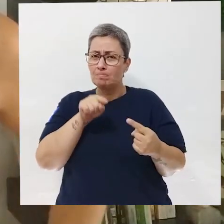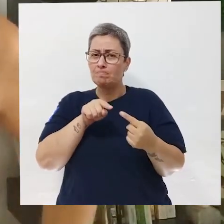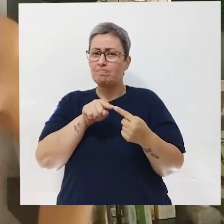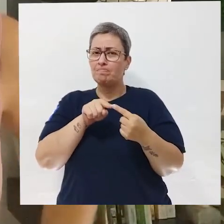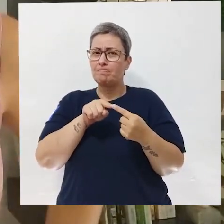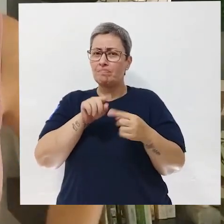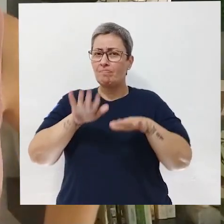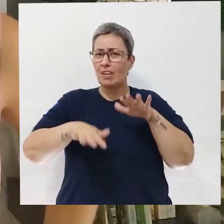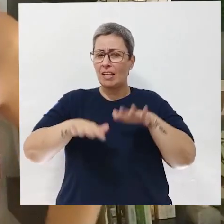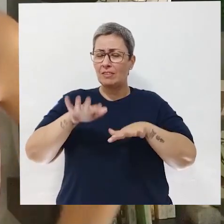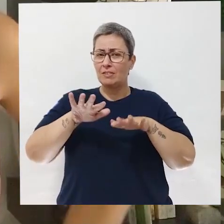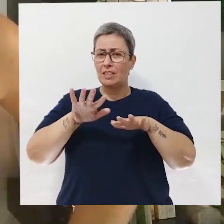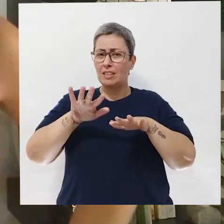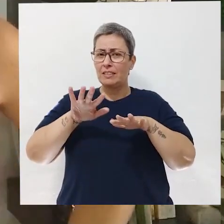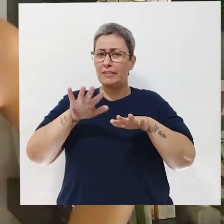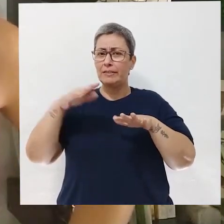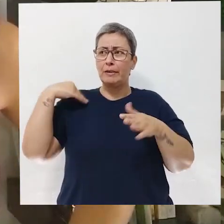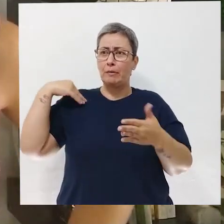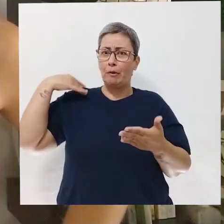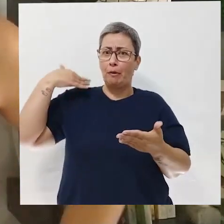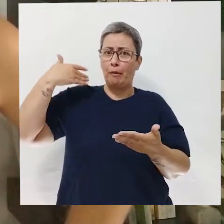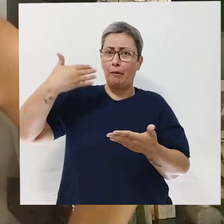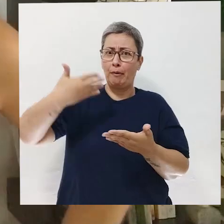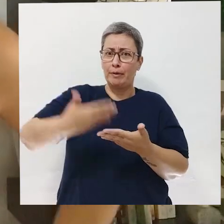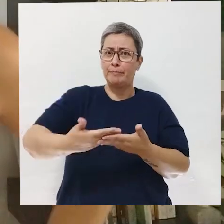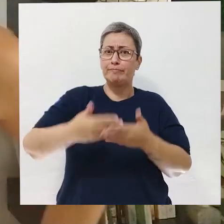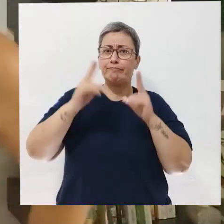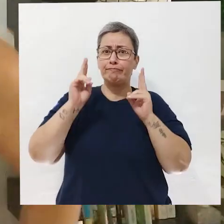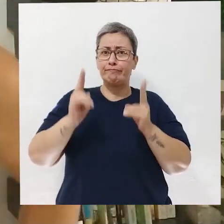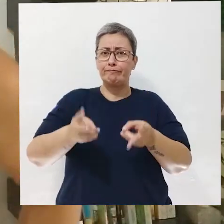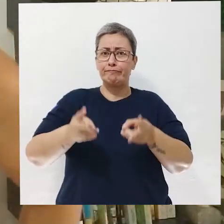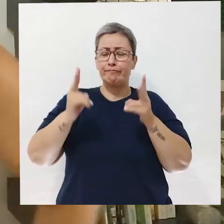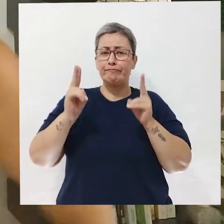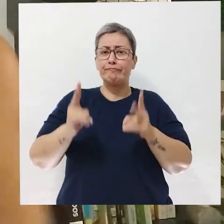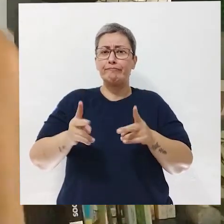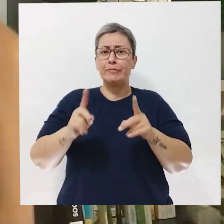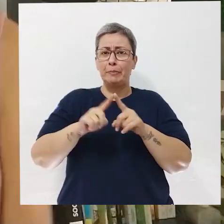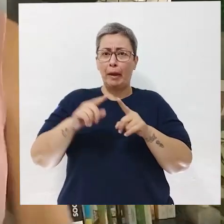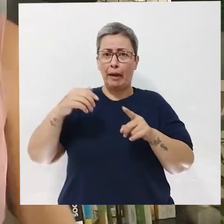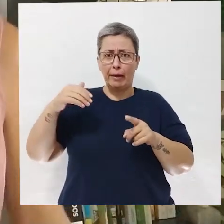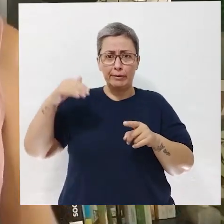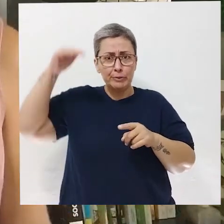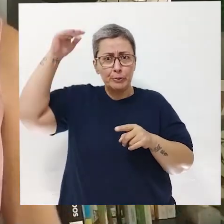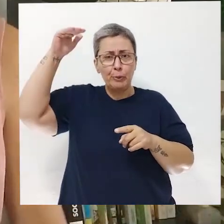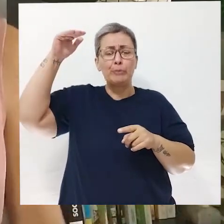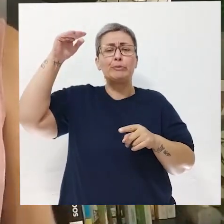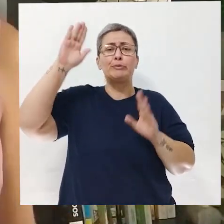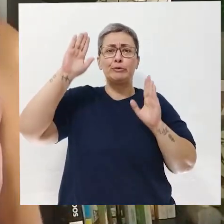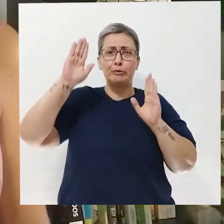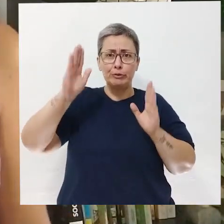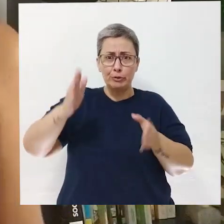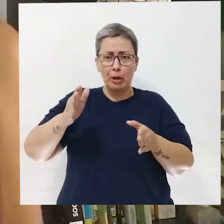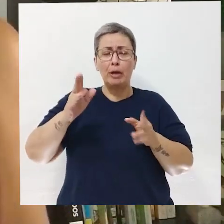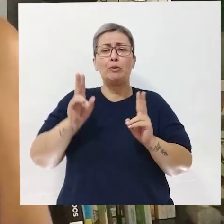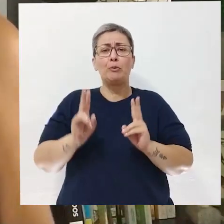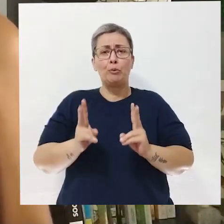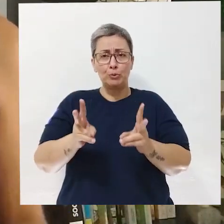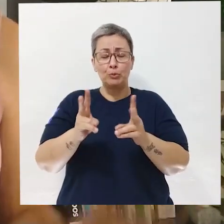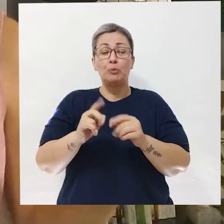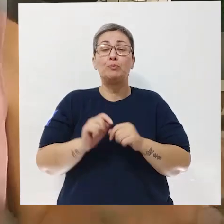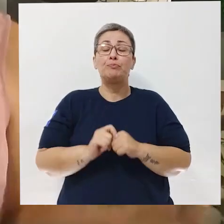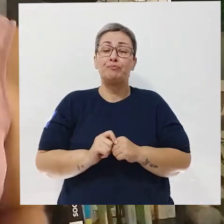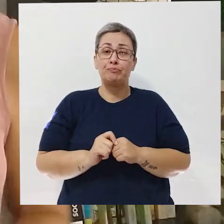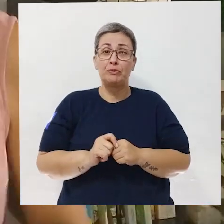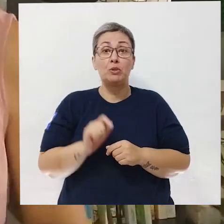vezes acompanha a gente pela vida inteira, mesmo quando a gente já é adulto. A gente já é bem crescidinho.